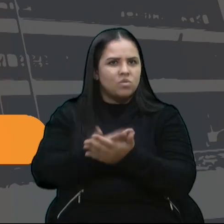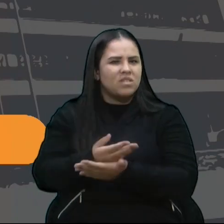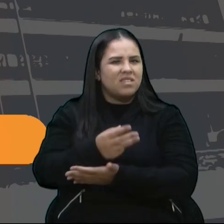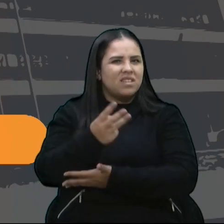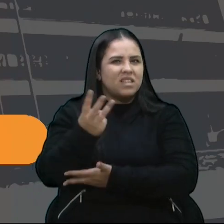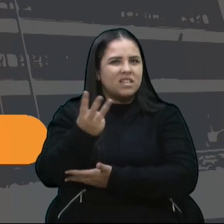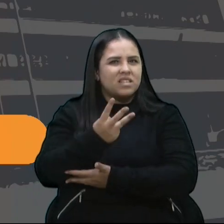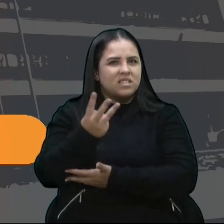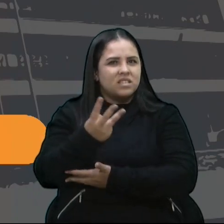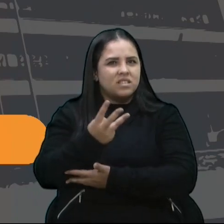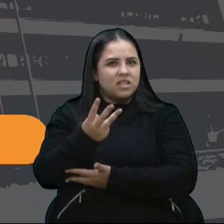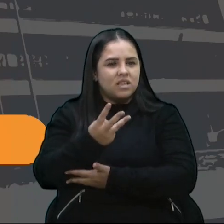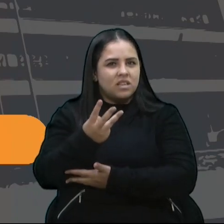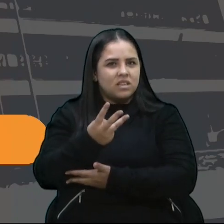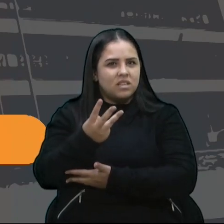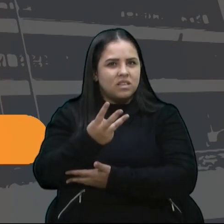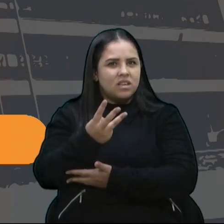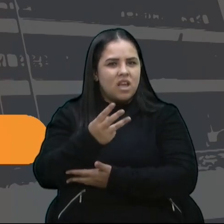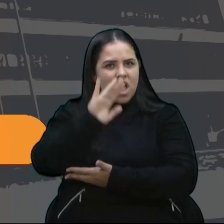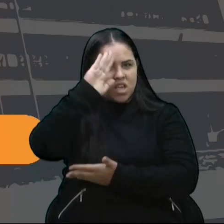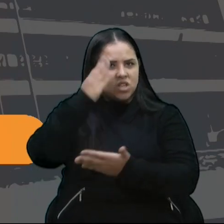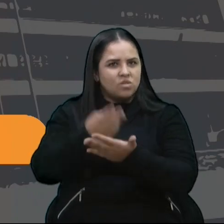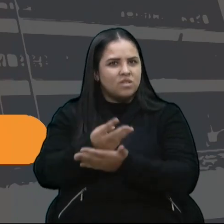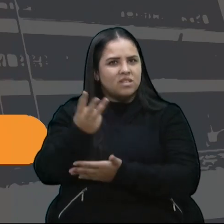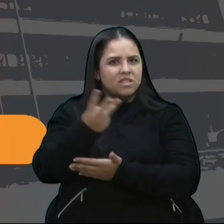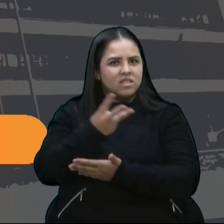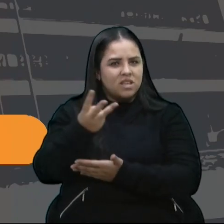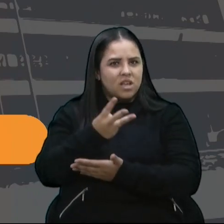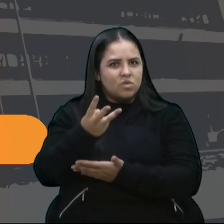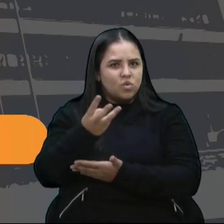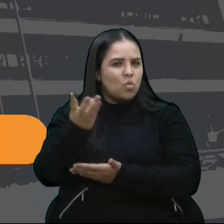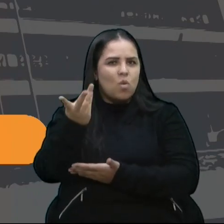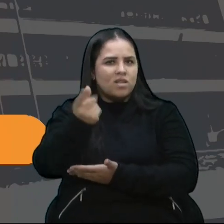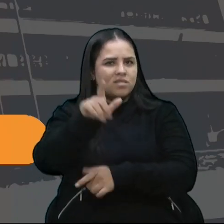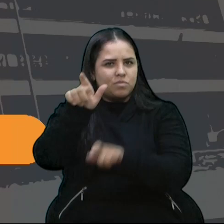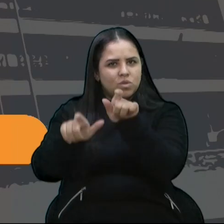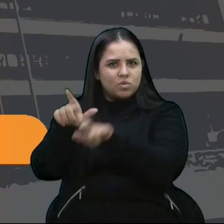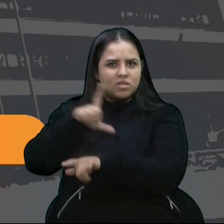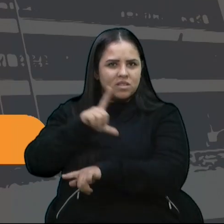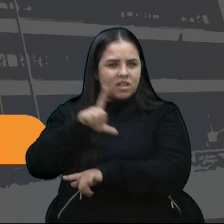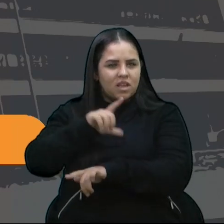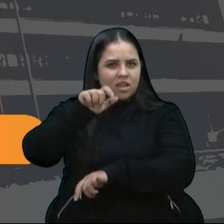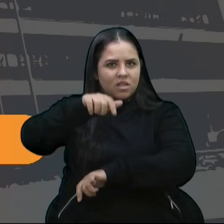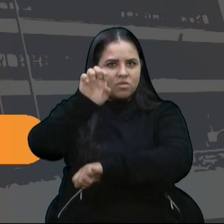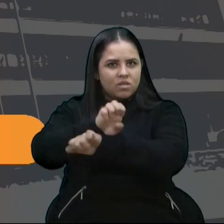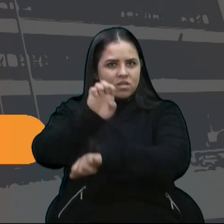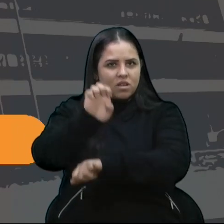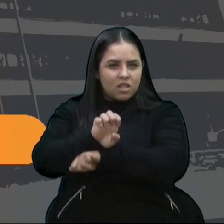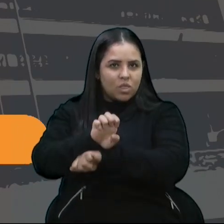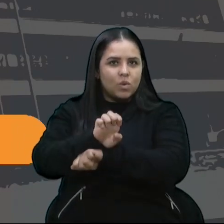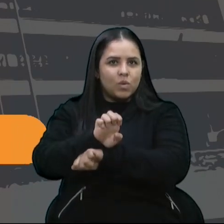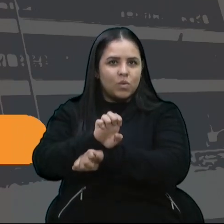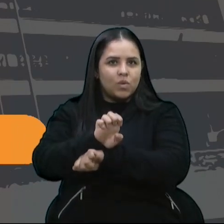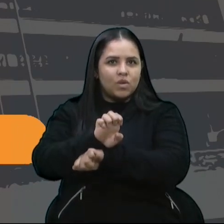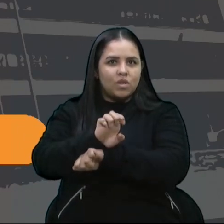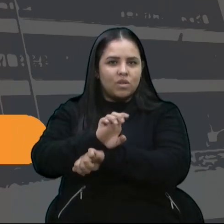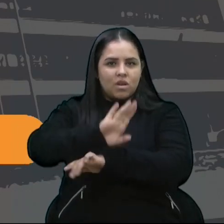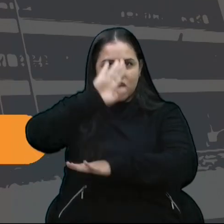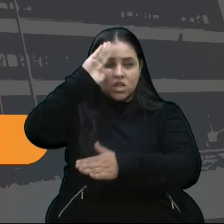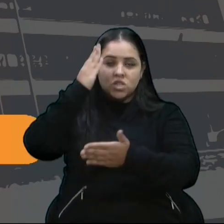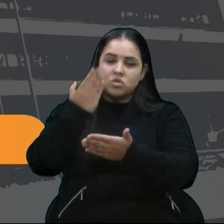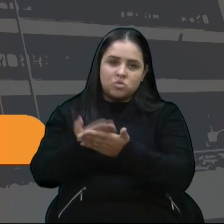algo errado aqui, mas acho que deve ser a terceira população por aí do estado. Então é uma cidade, né, que tem um potencial